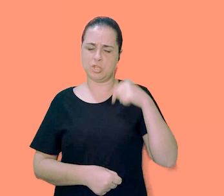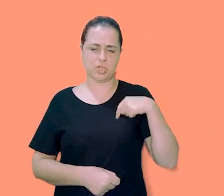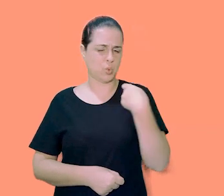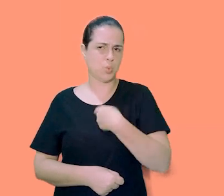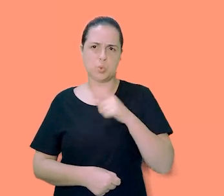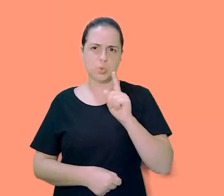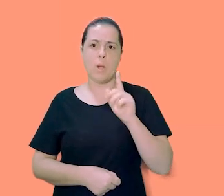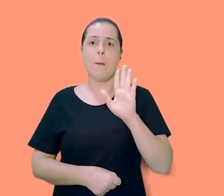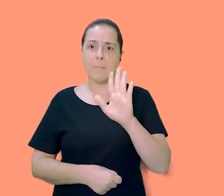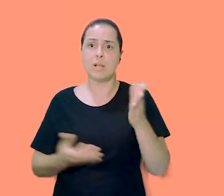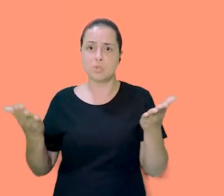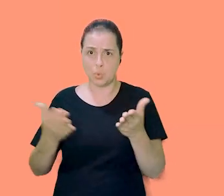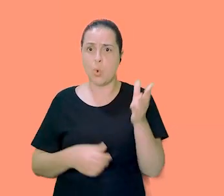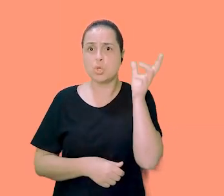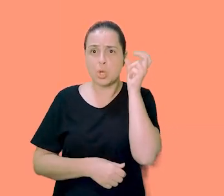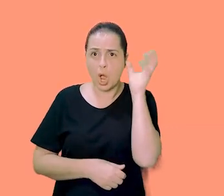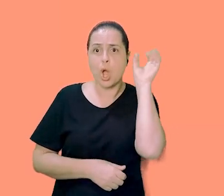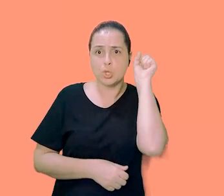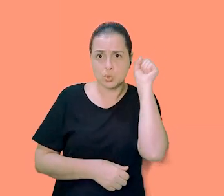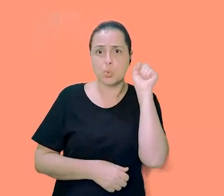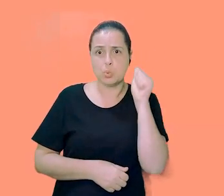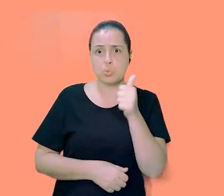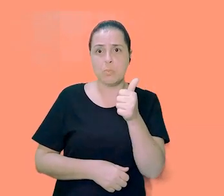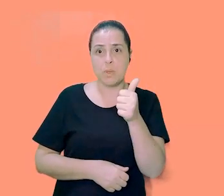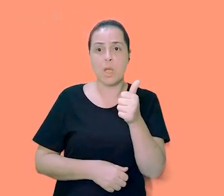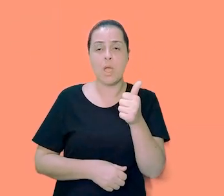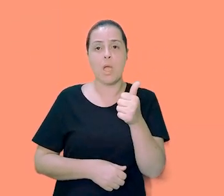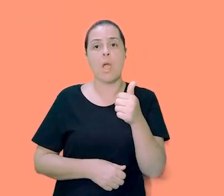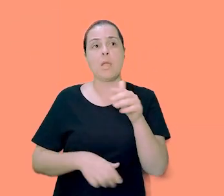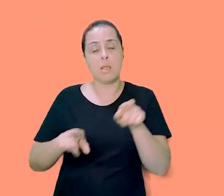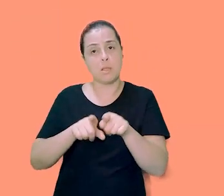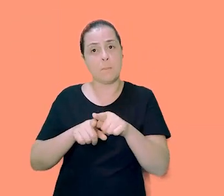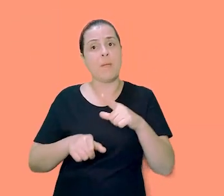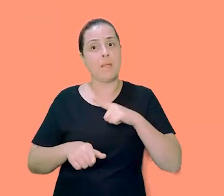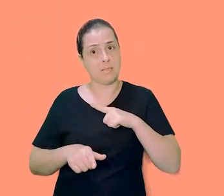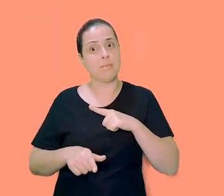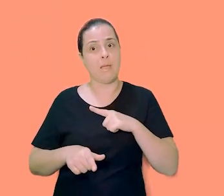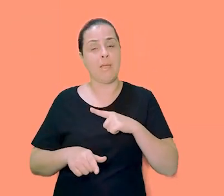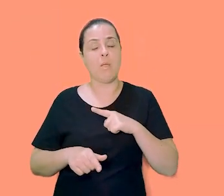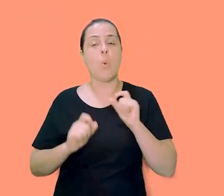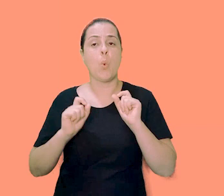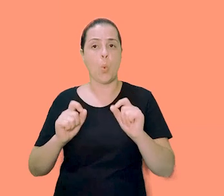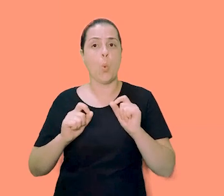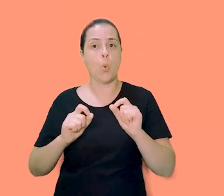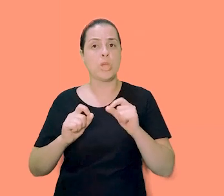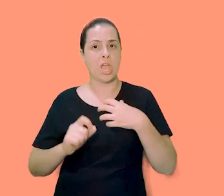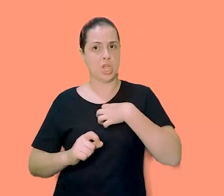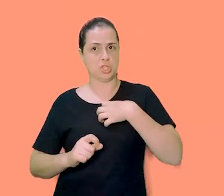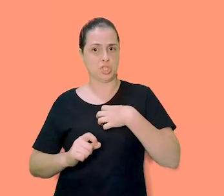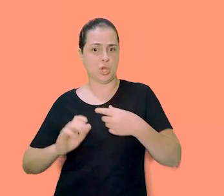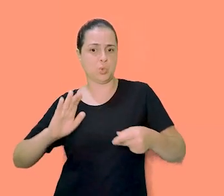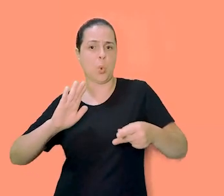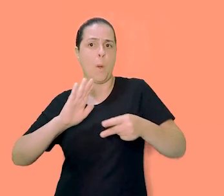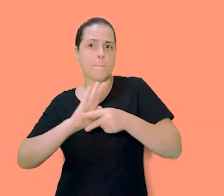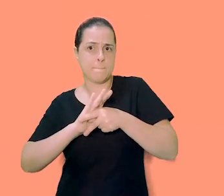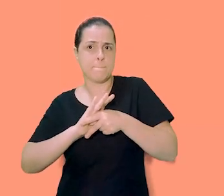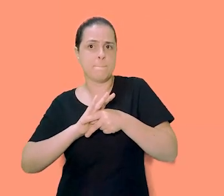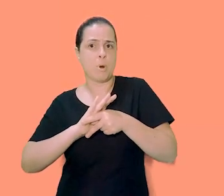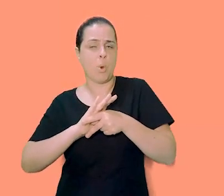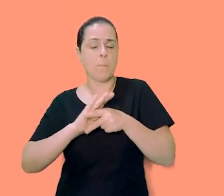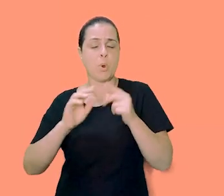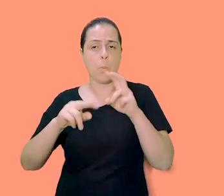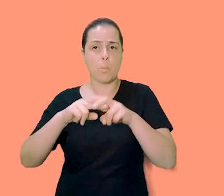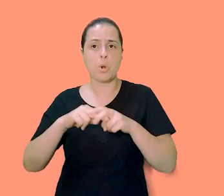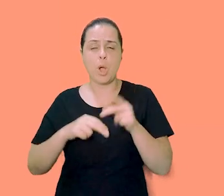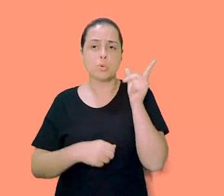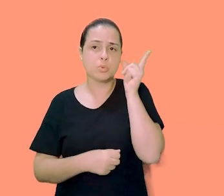bem, porque eu ainda tenho questões comportamentais ligadas à minha perda auditiva, e meu implante coclear, ele me dá muitas possibilidades, mas ele tem